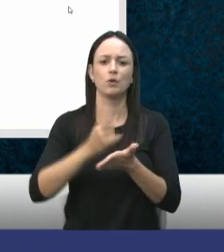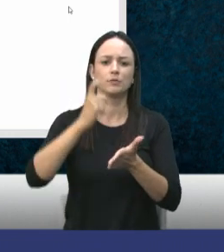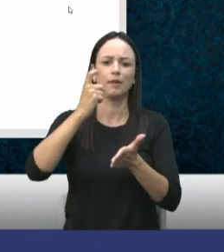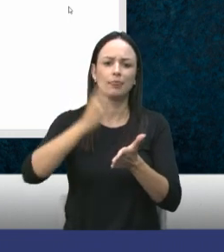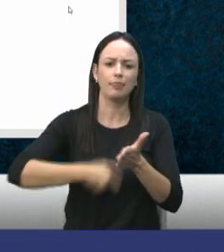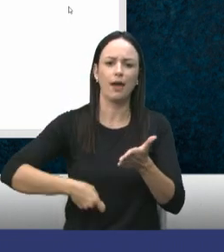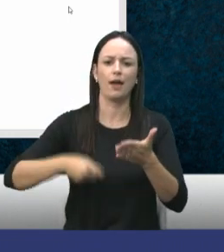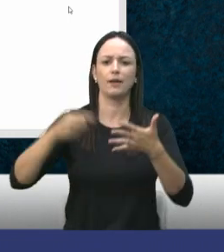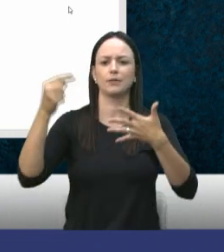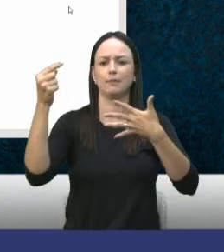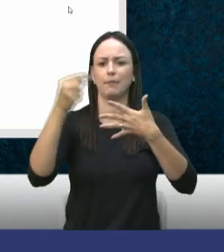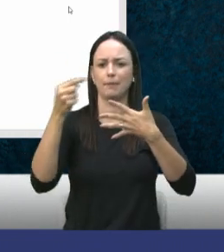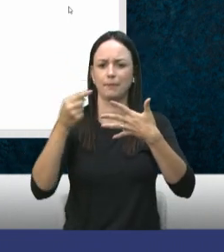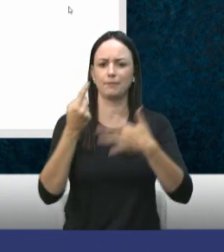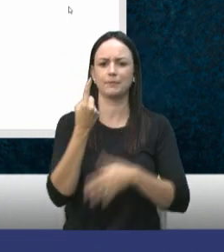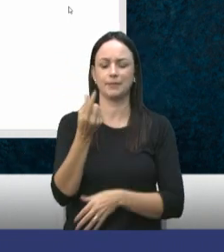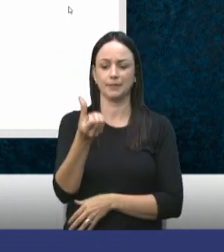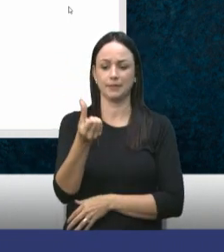contribuições e melhorias,